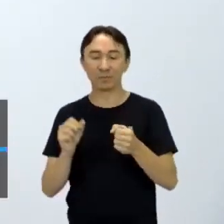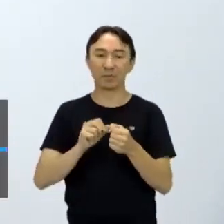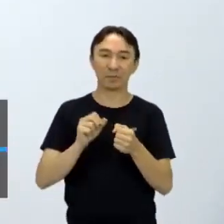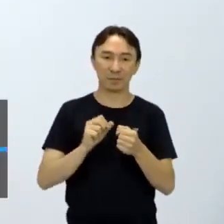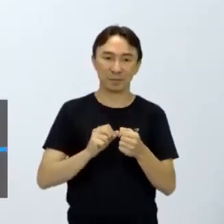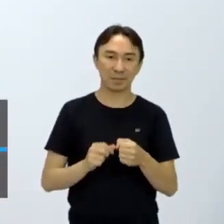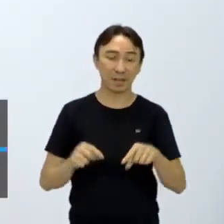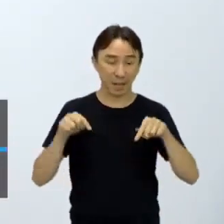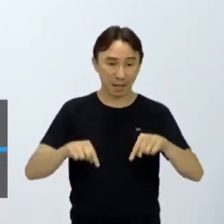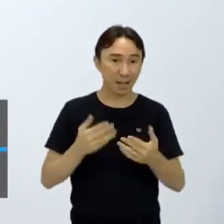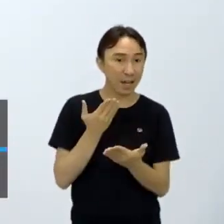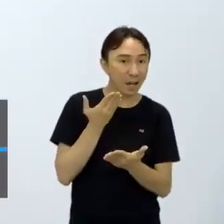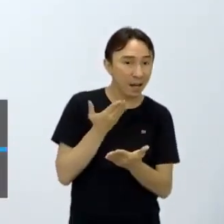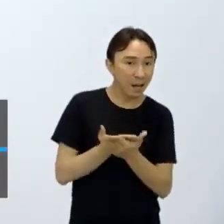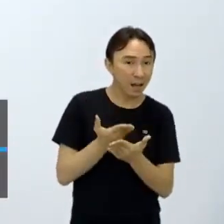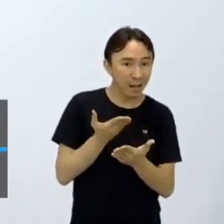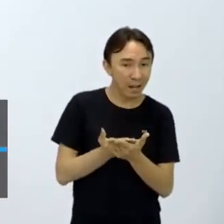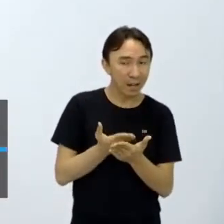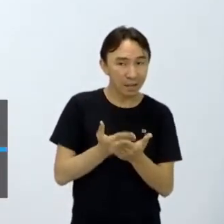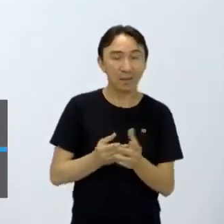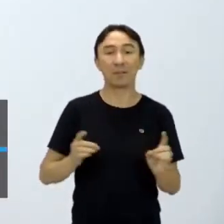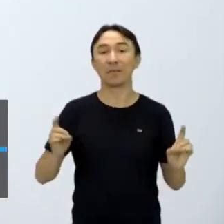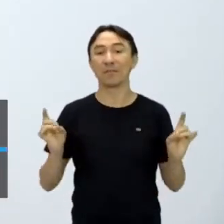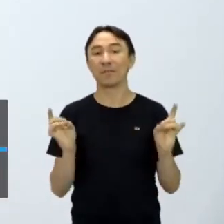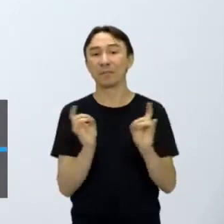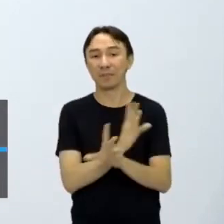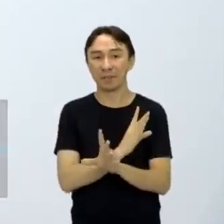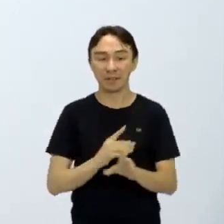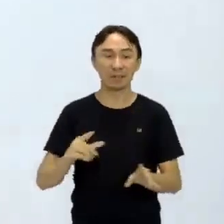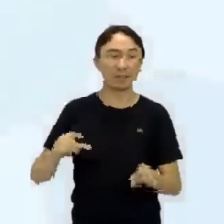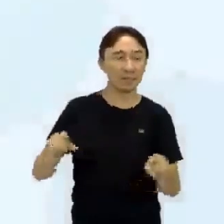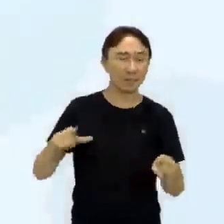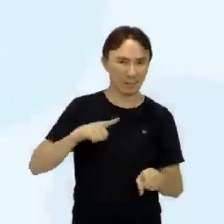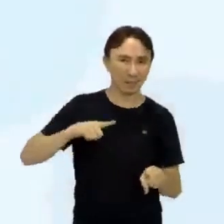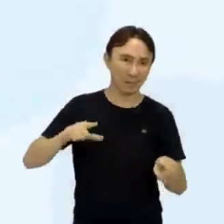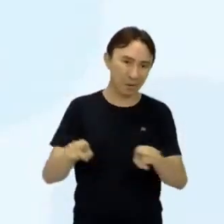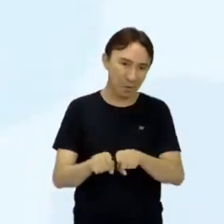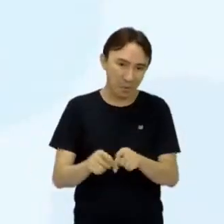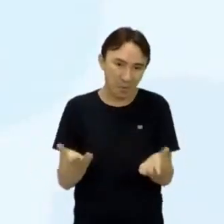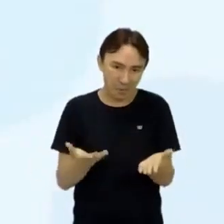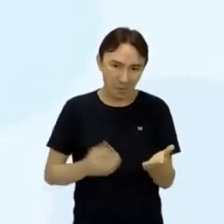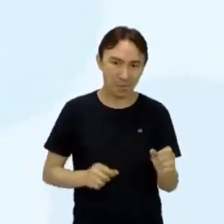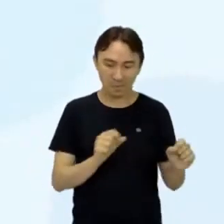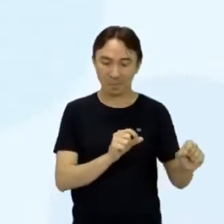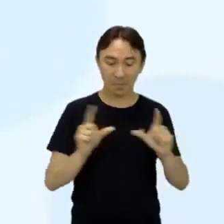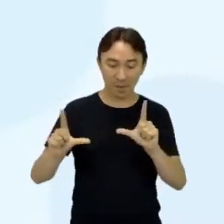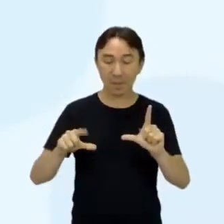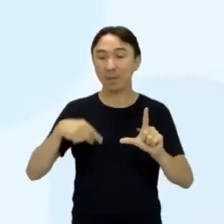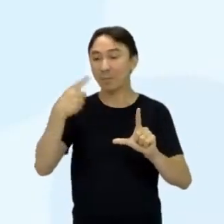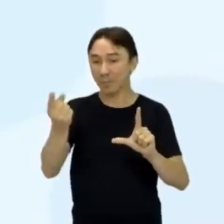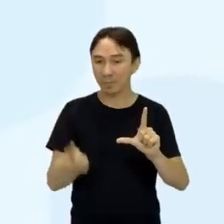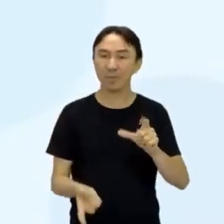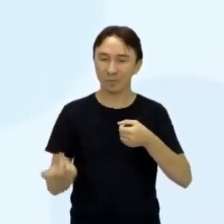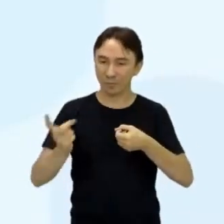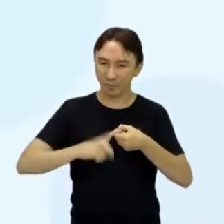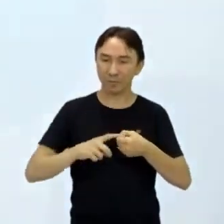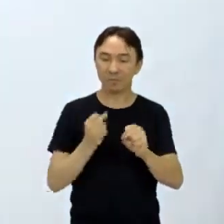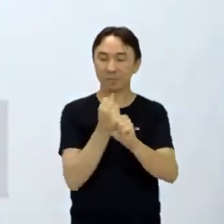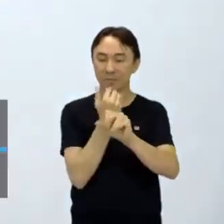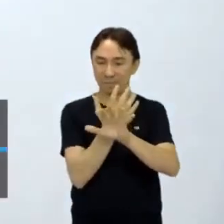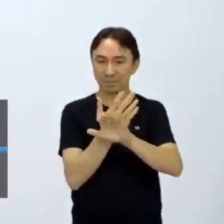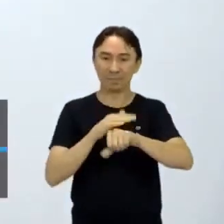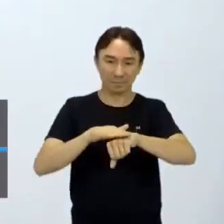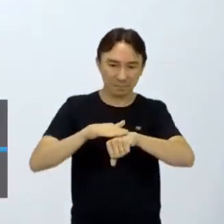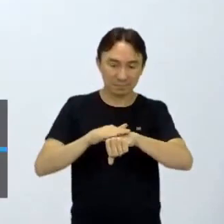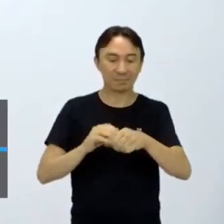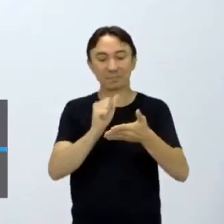estamos acabando aqui. O nosso diretor vai rodar a vinhetinha aí e vocês voltam aqui para falar comigo, para a gente fazer mais alguns desses